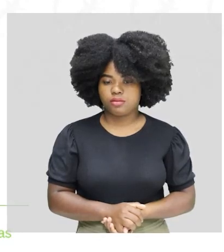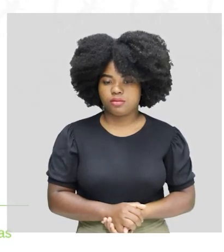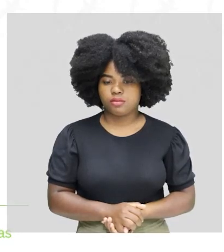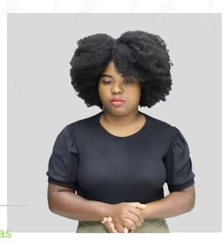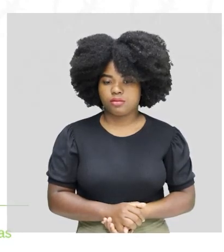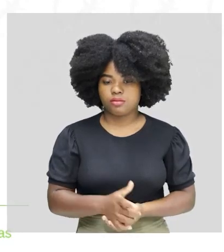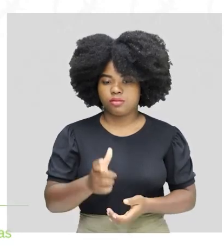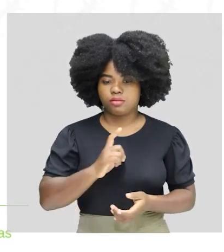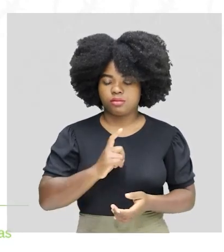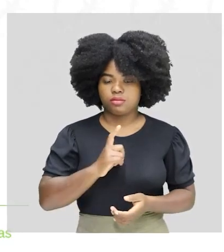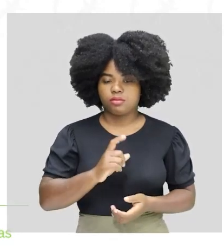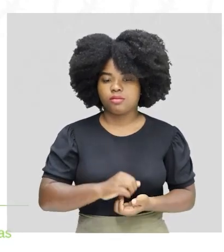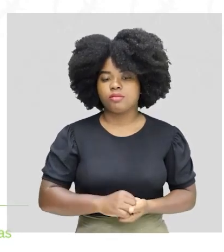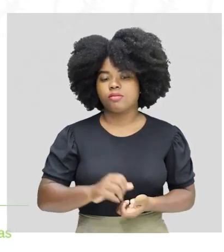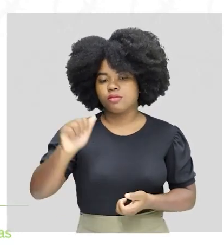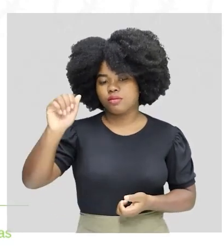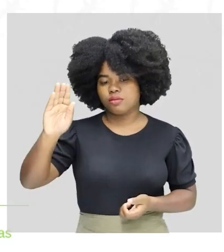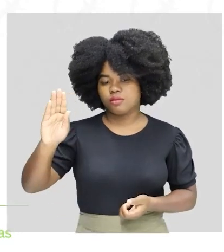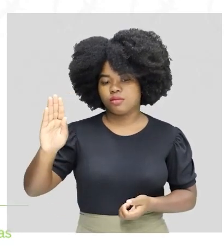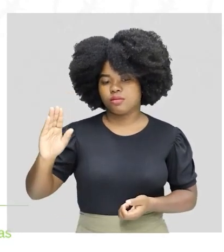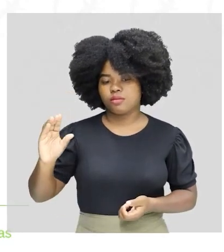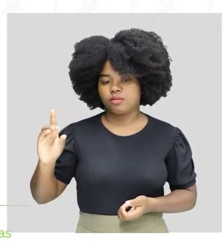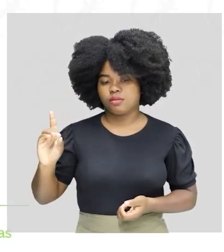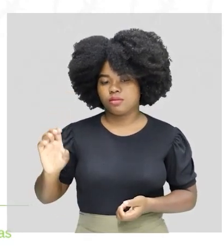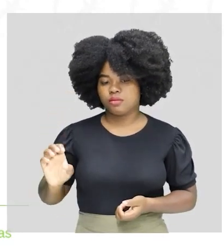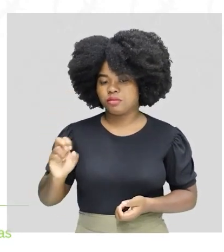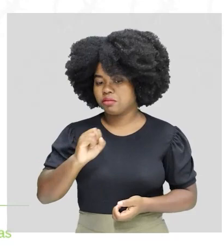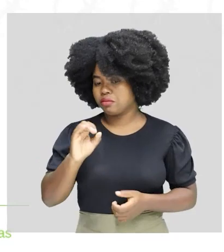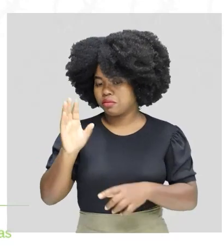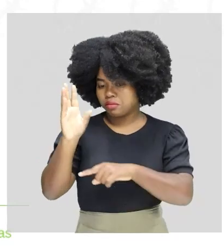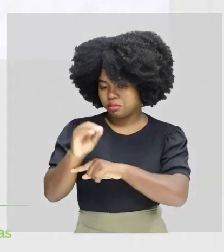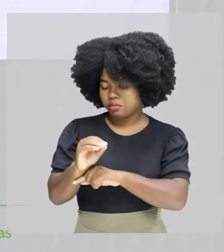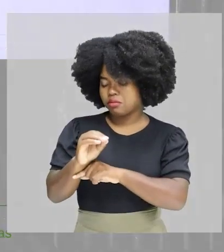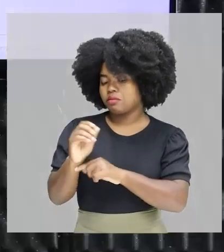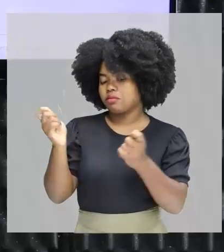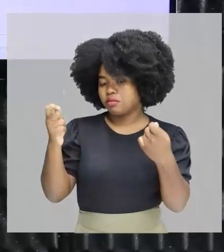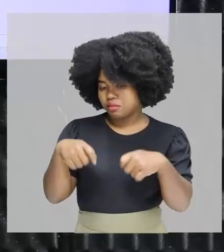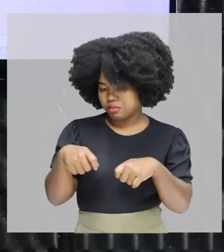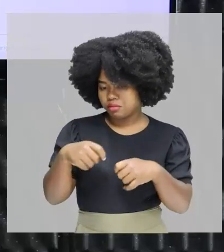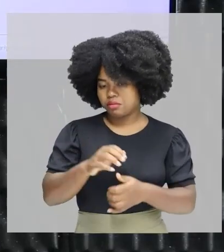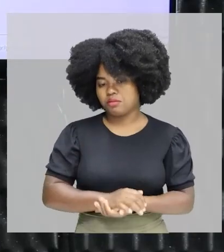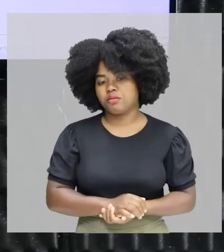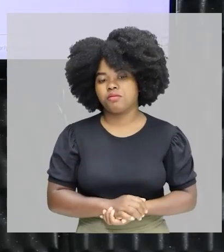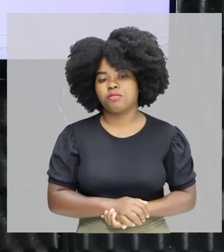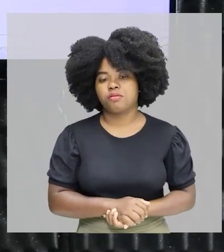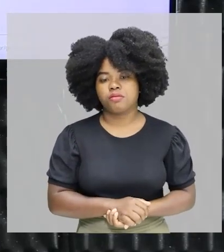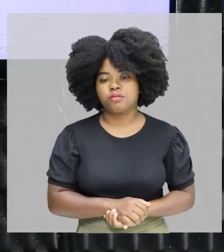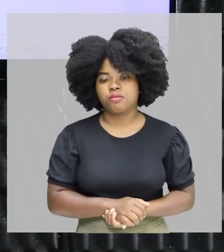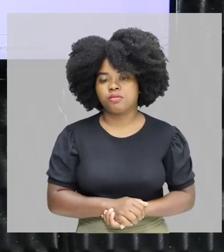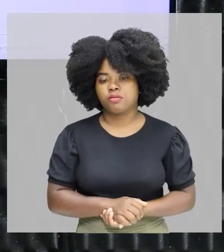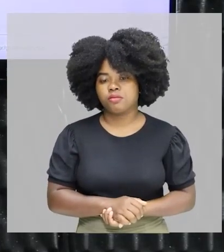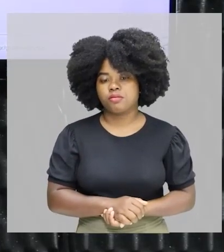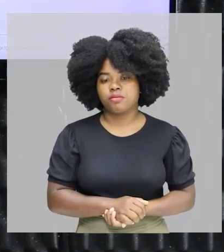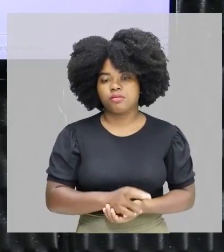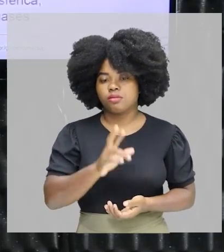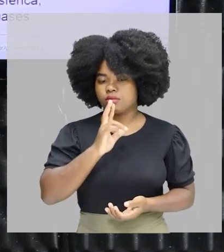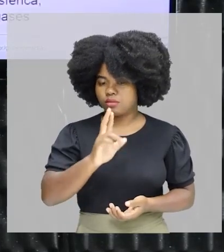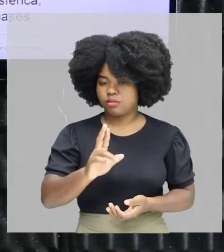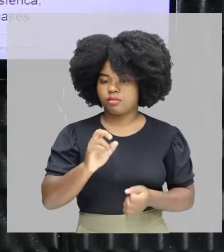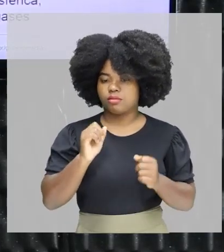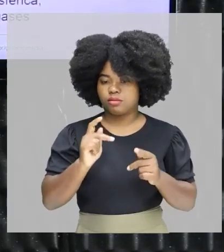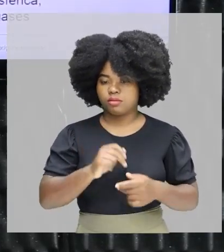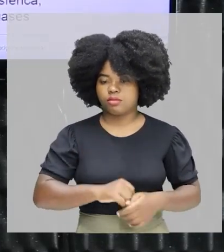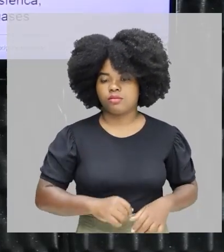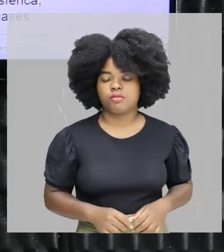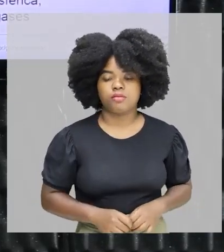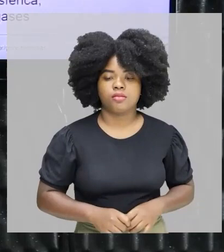aqui as alternativas. Se você quiser printar a tela, faça isso, por favor. E